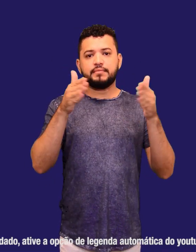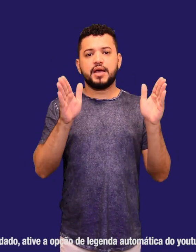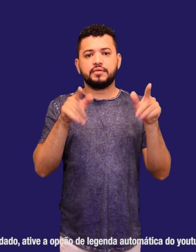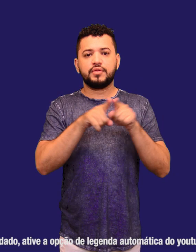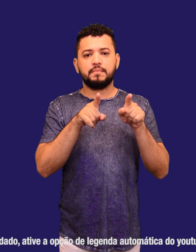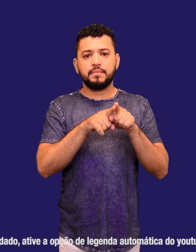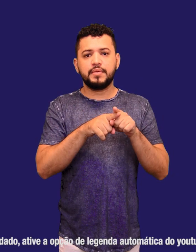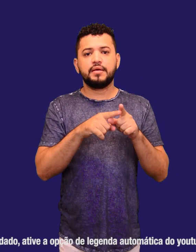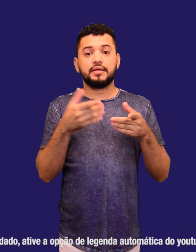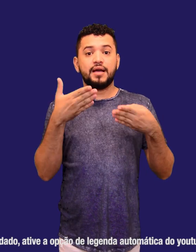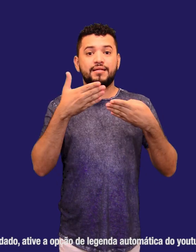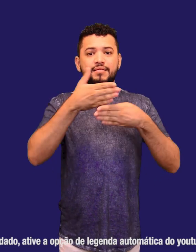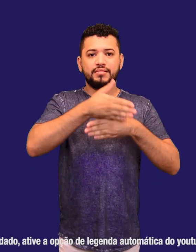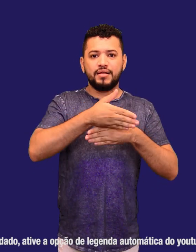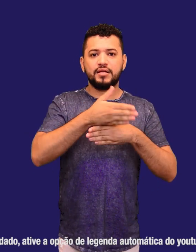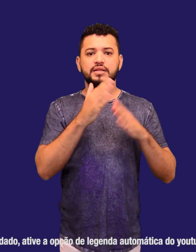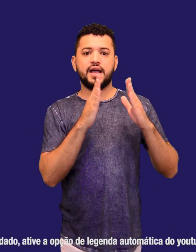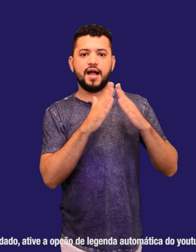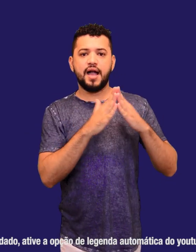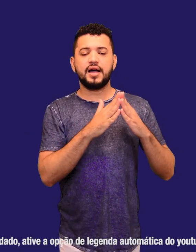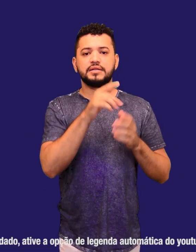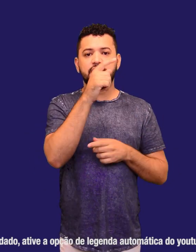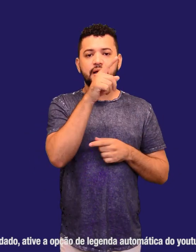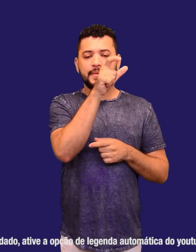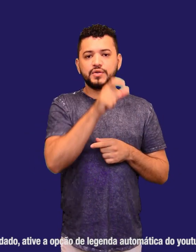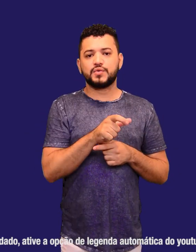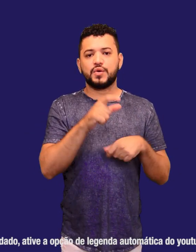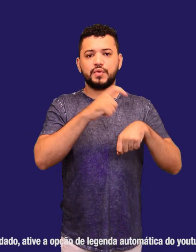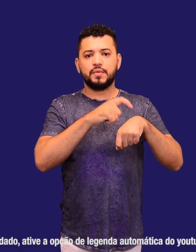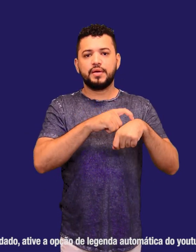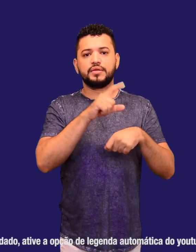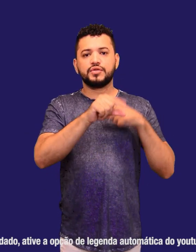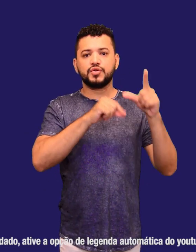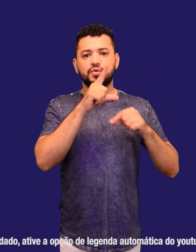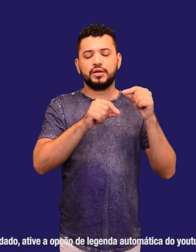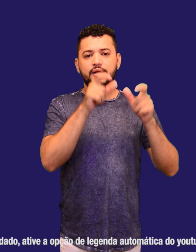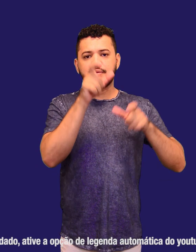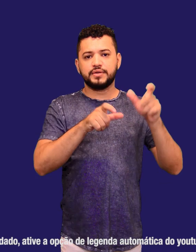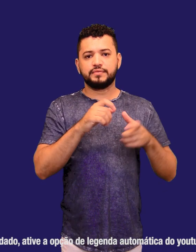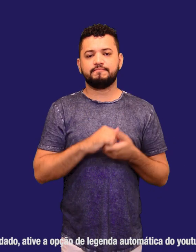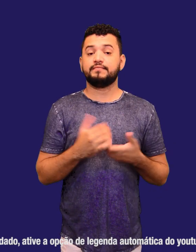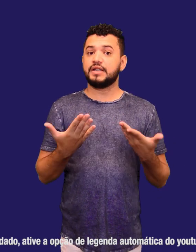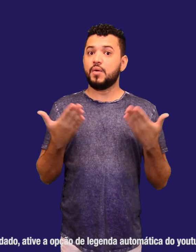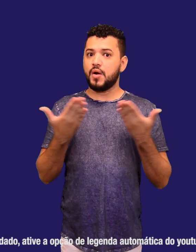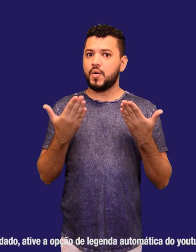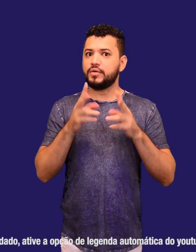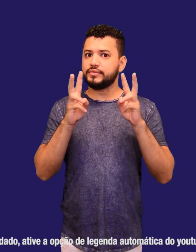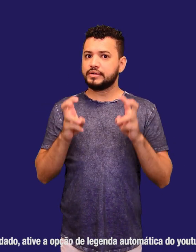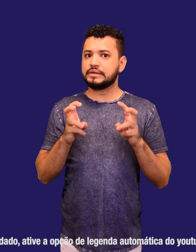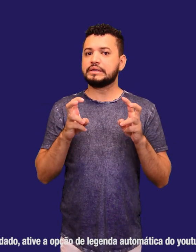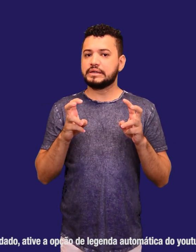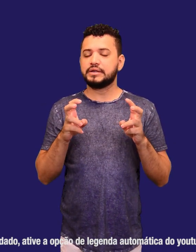está entrando na casa mesmo do candidato para fazer aquele processo de seleção. Agora vamos entrar numa polêmica aí, gente. Tem gente